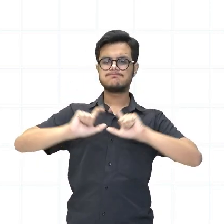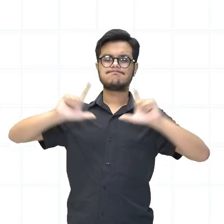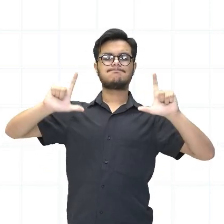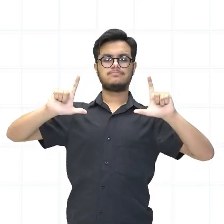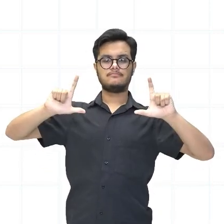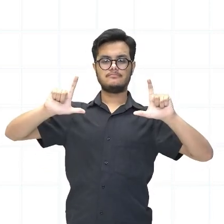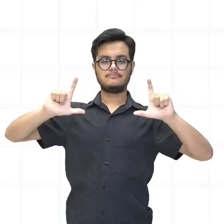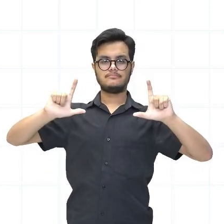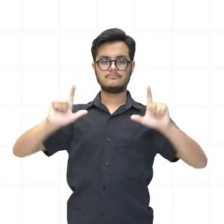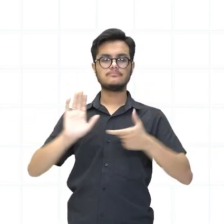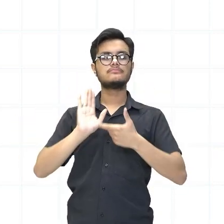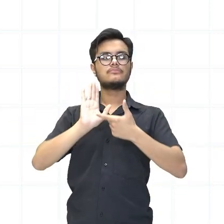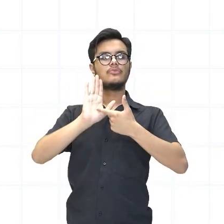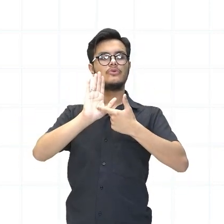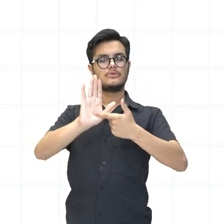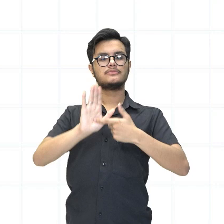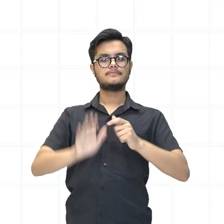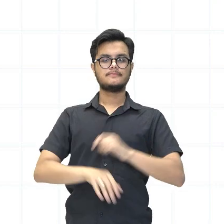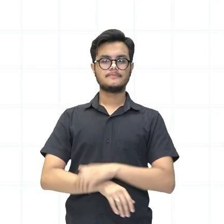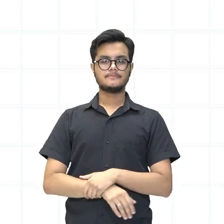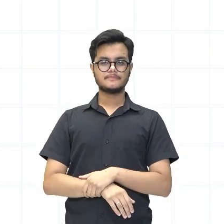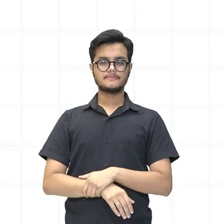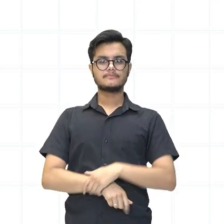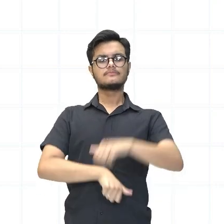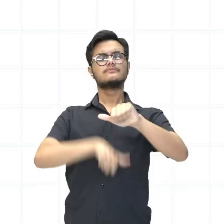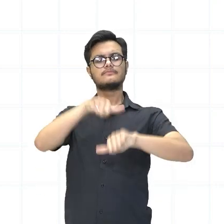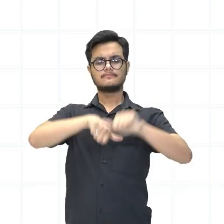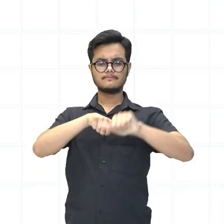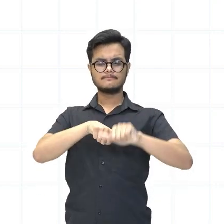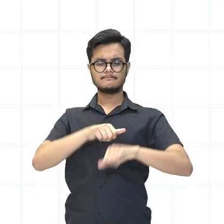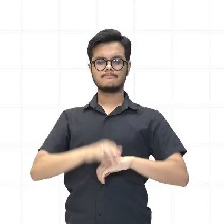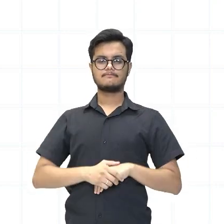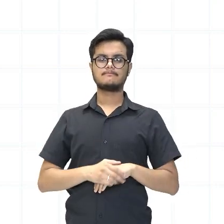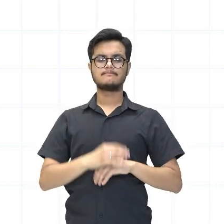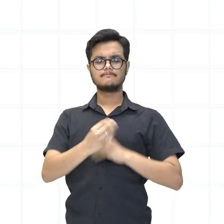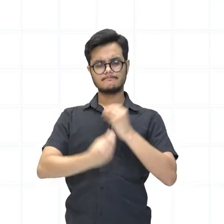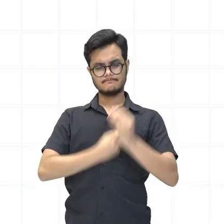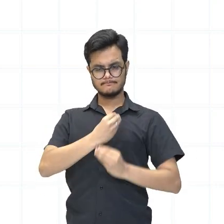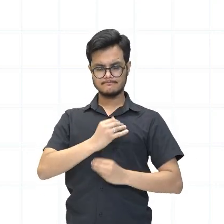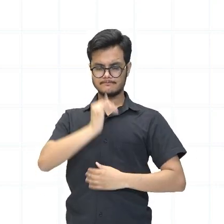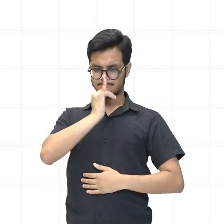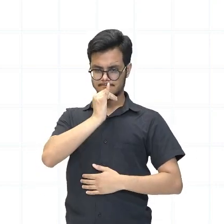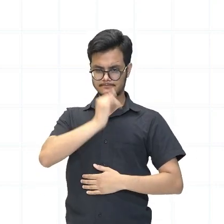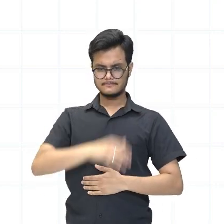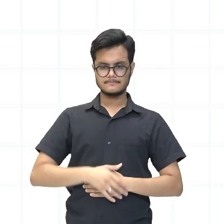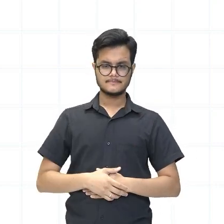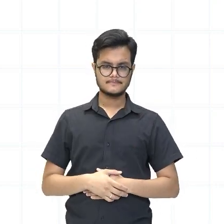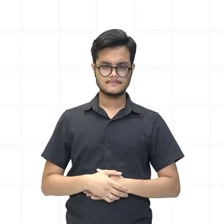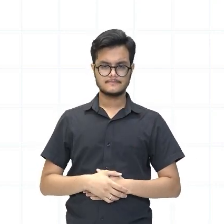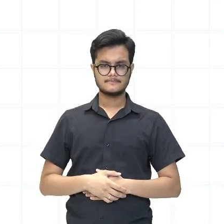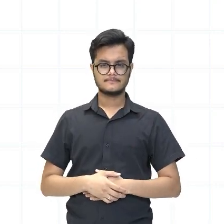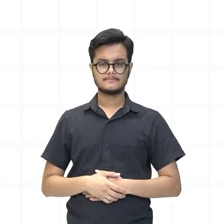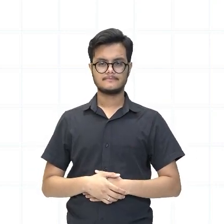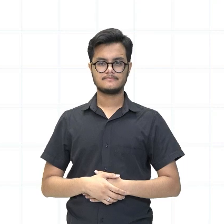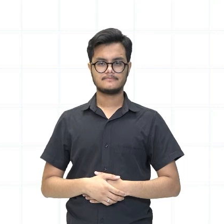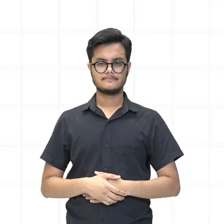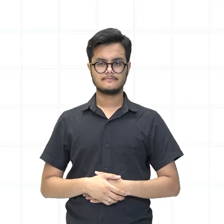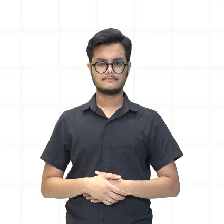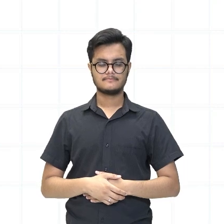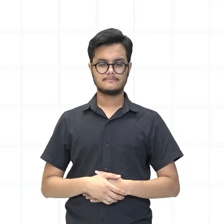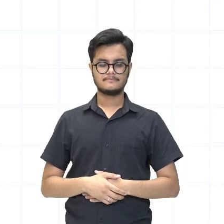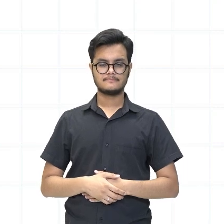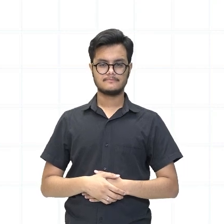o destaque do nosso título, vamos primeiro analisar esses dois elementos que fazem parte dessa estrutura. Então, colocando aí, olha